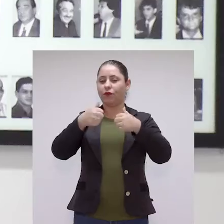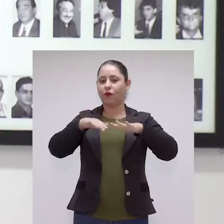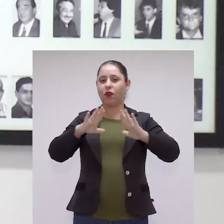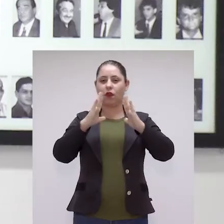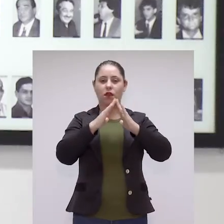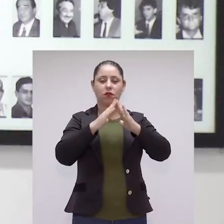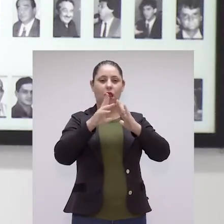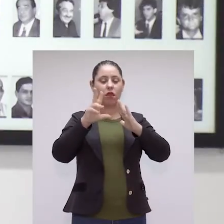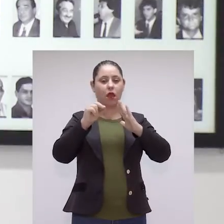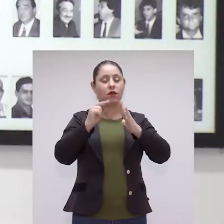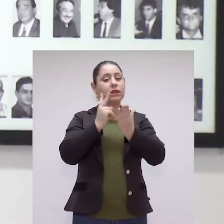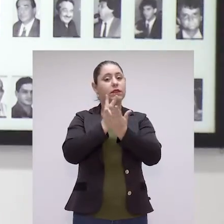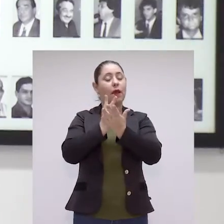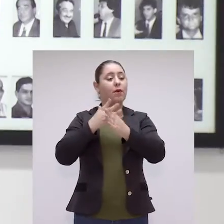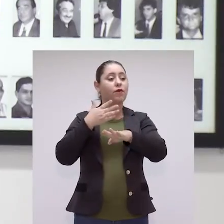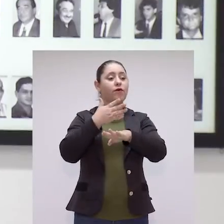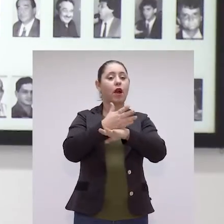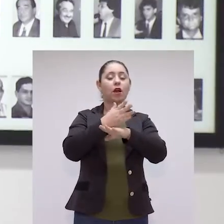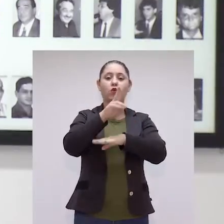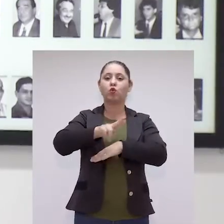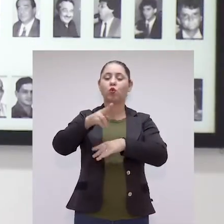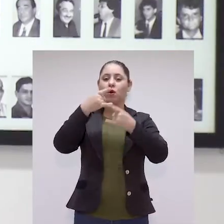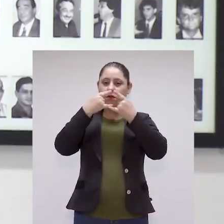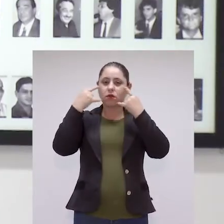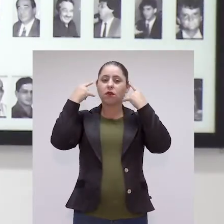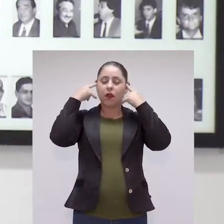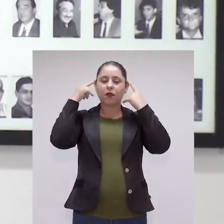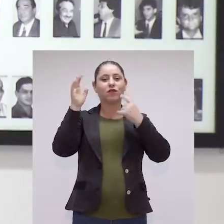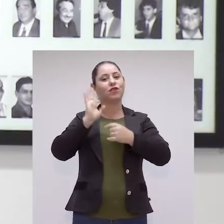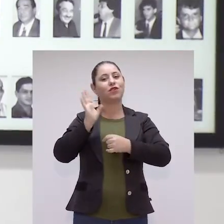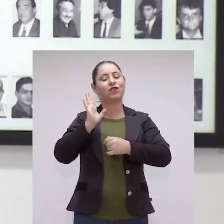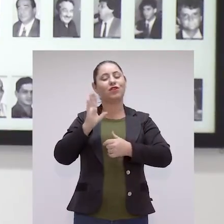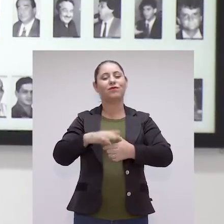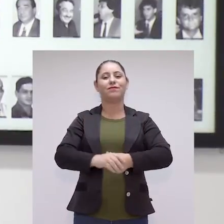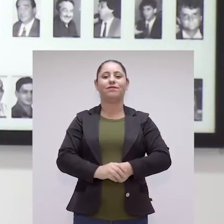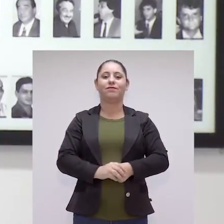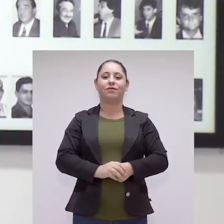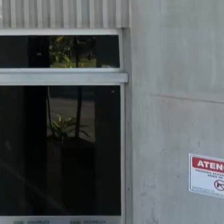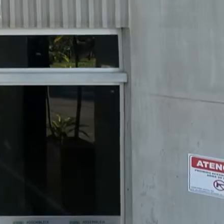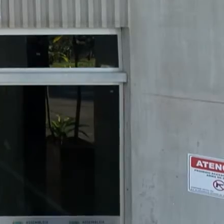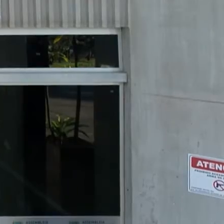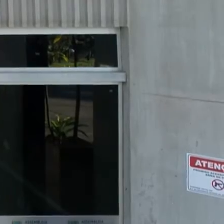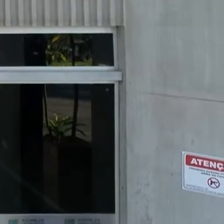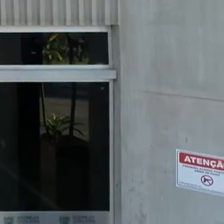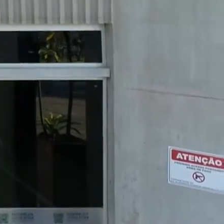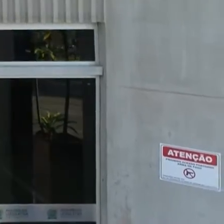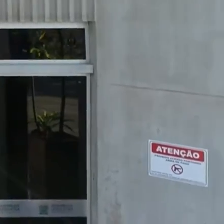puder, fique em casa. E sempre que sair, use máscaras. Até a próxima edição.